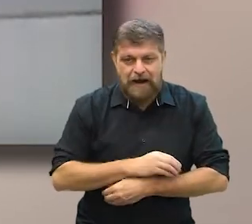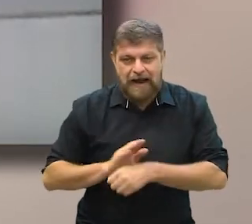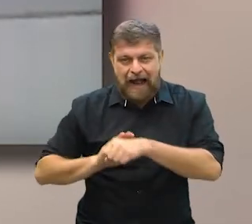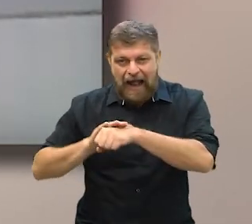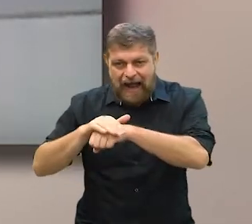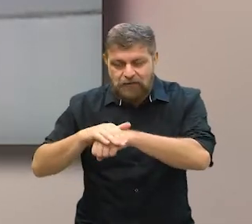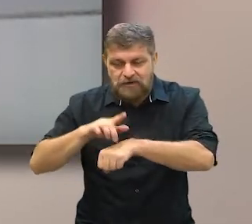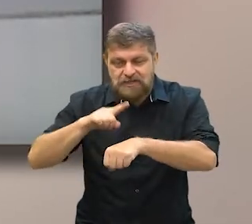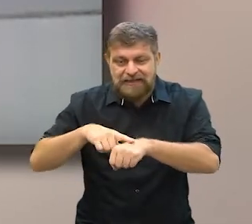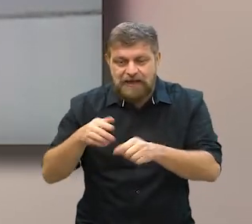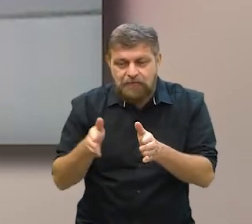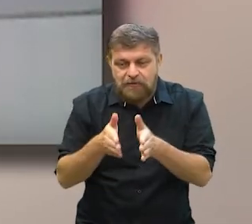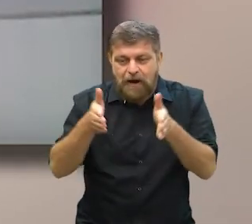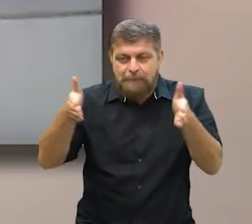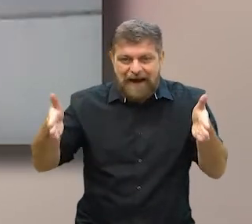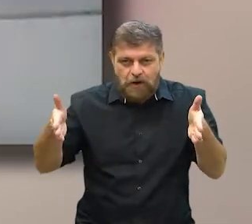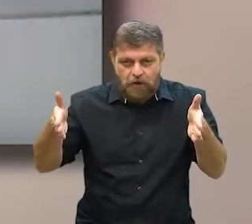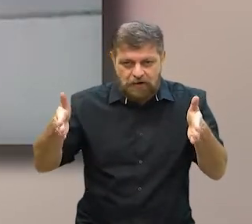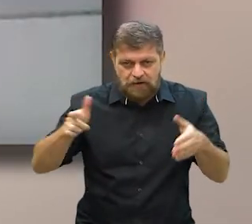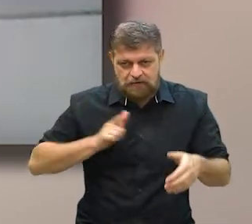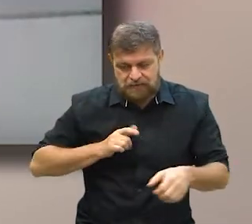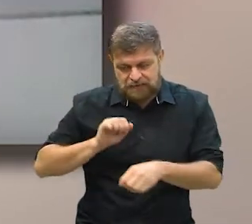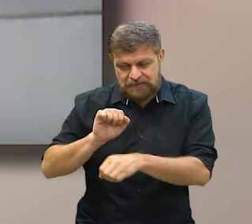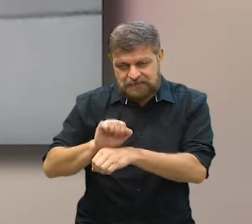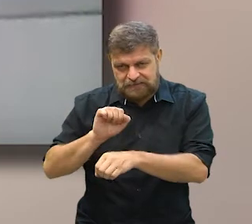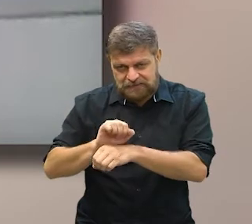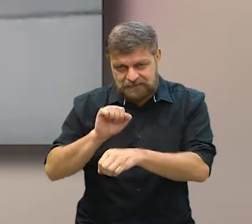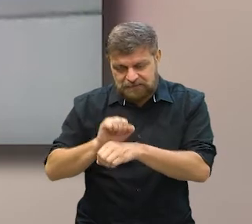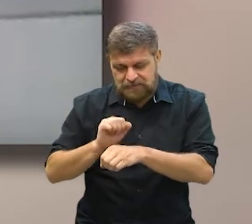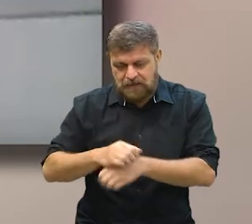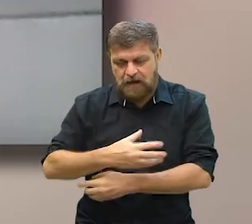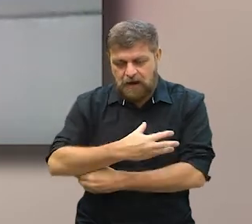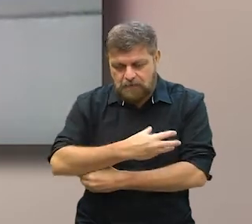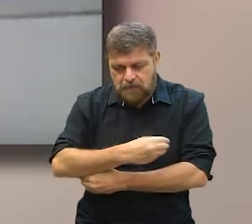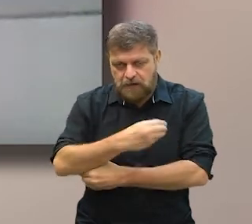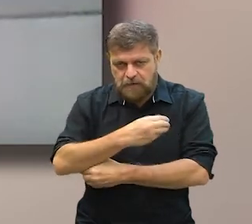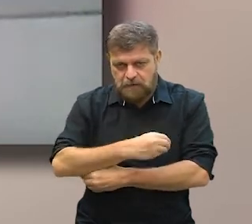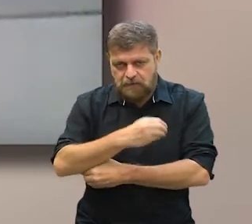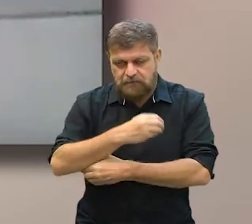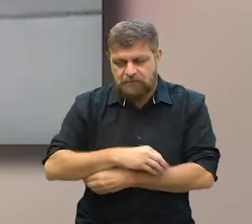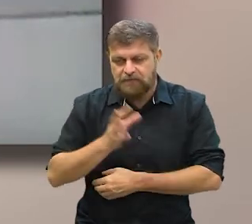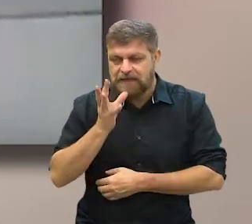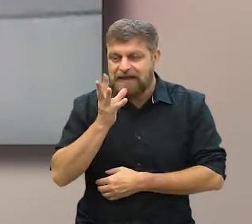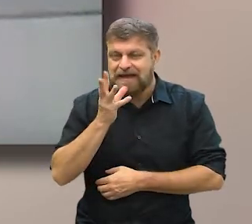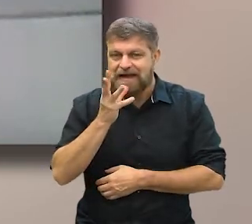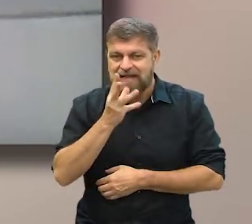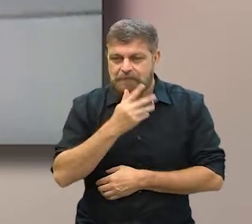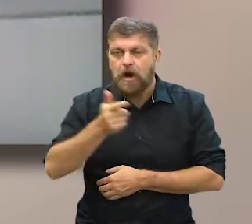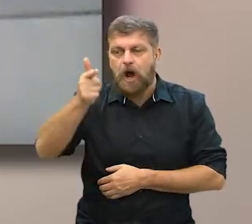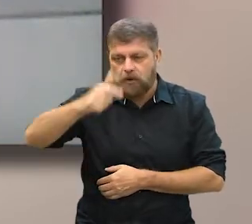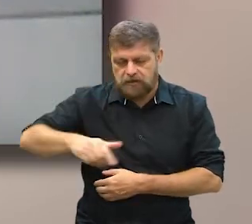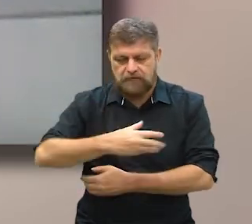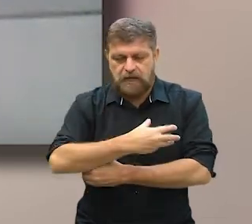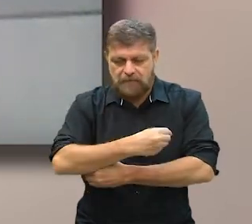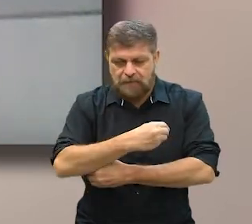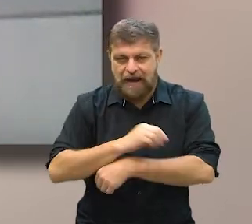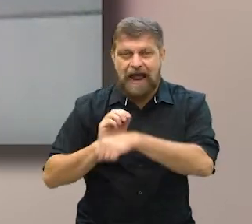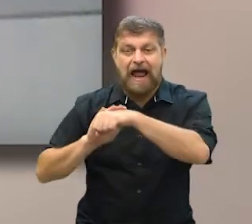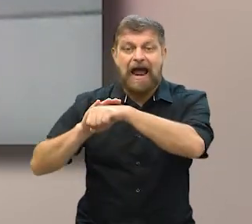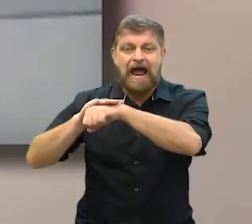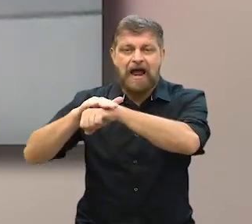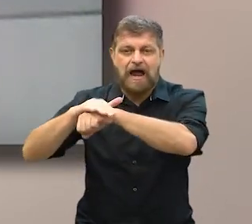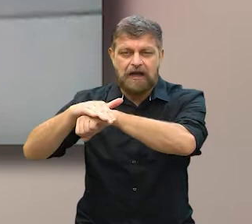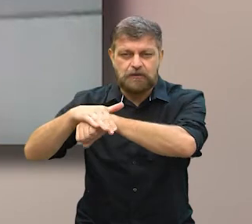E isso vai se consolidando, né? Esse ritmo de maior número de mamadas durante o dia e menor durante